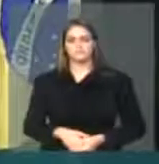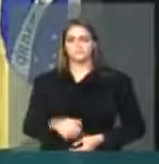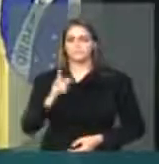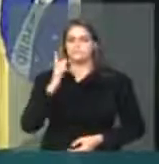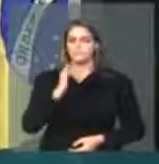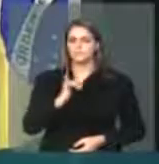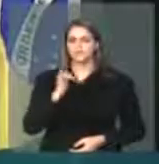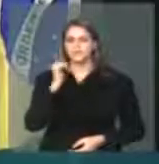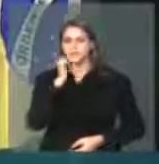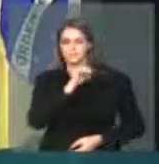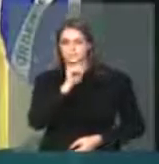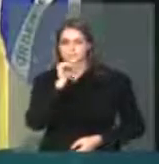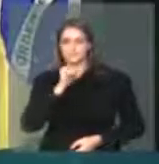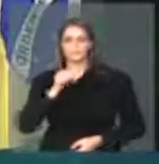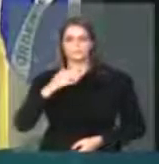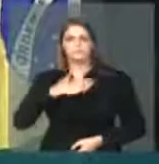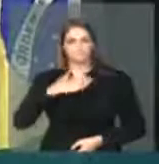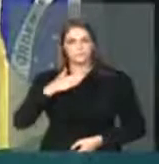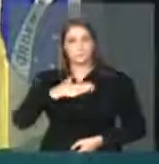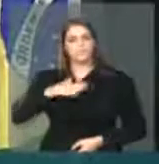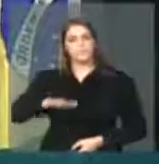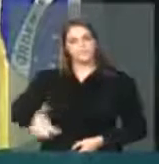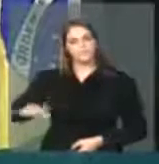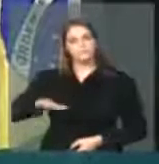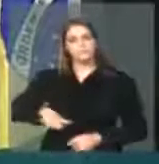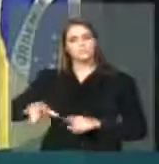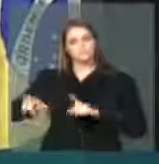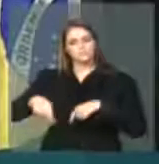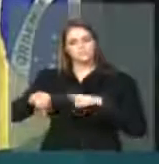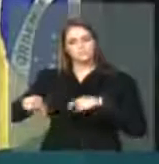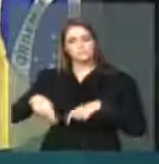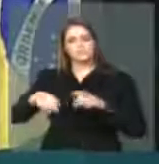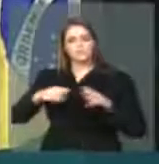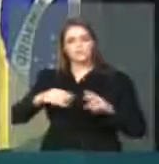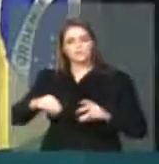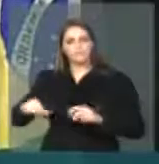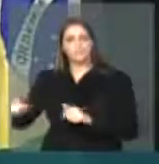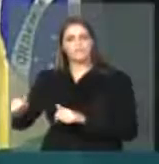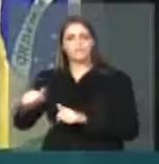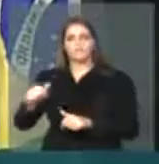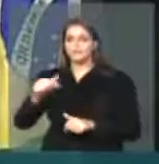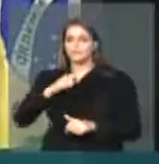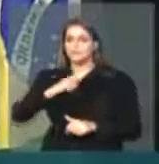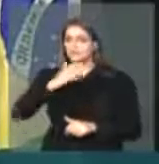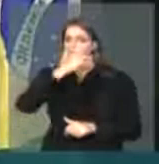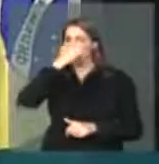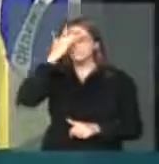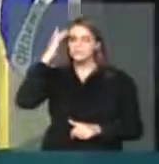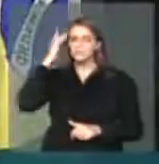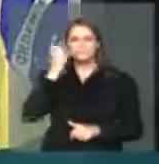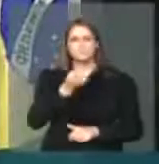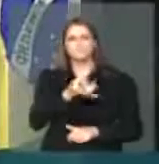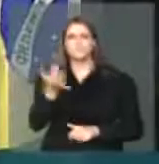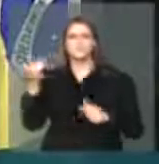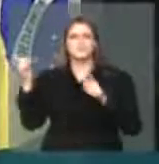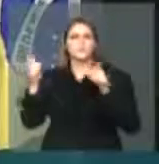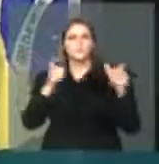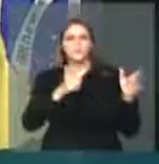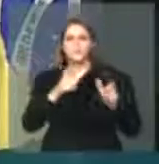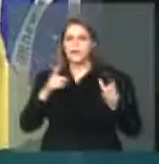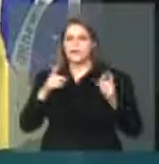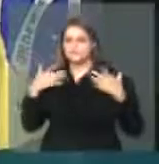Salomão e Jalile, pioneiros, e que pela alta produtividade de sua terra roxa, atraiu colonizadores de todo o Brasil e de diversos